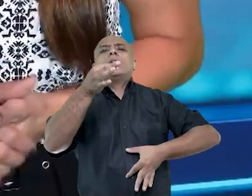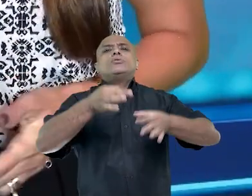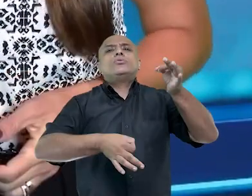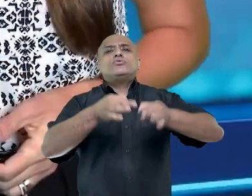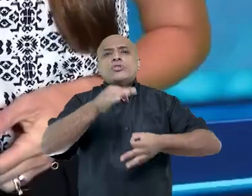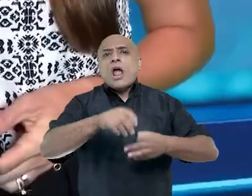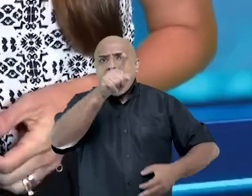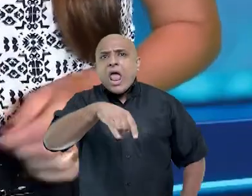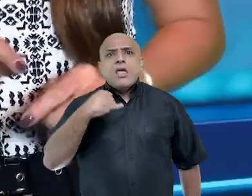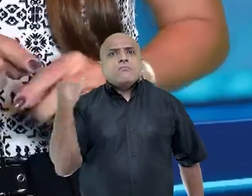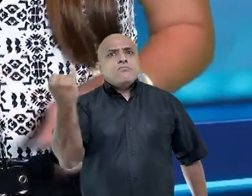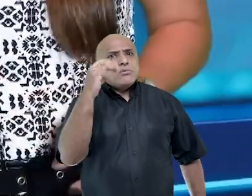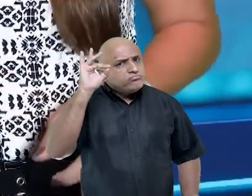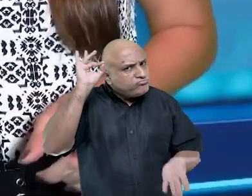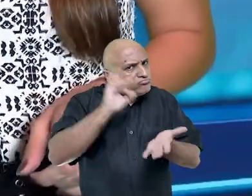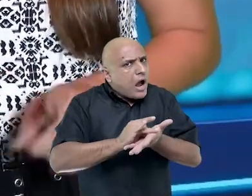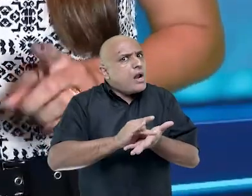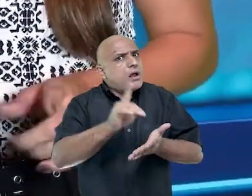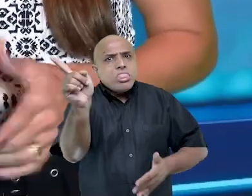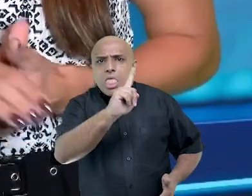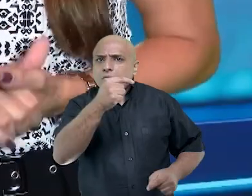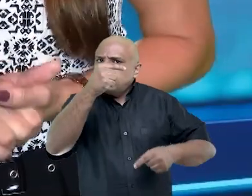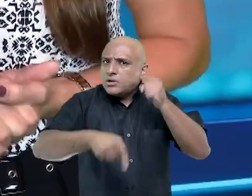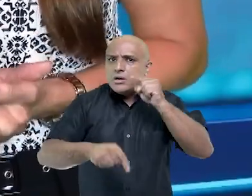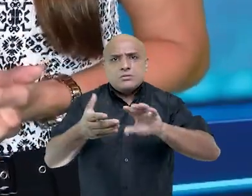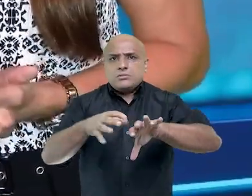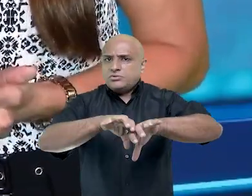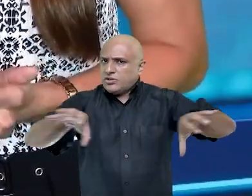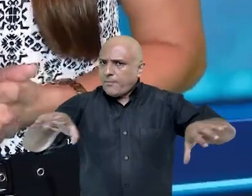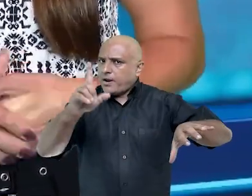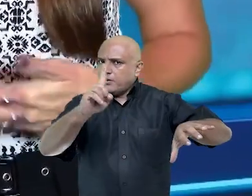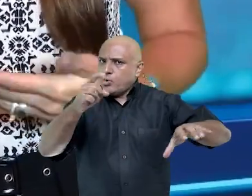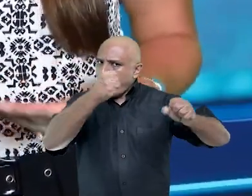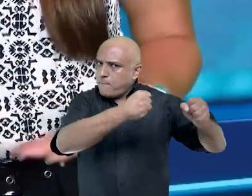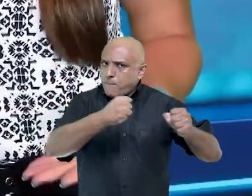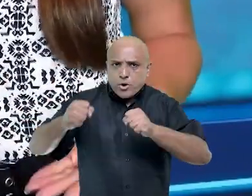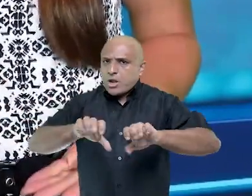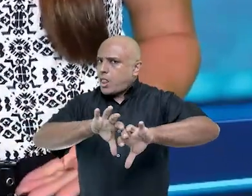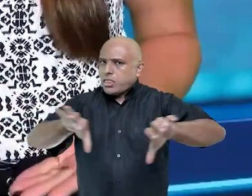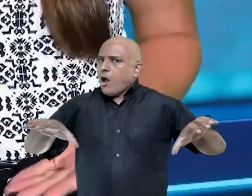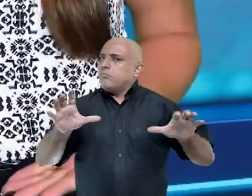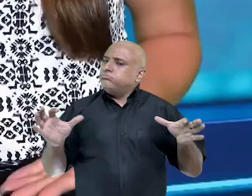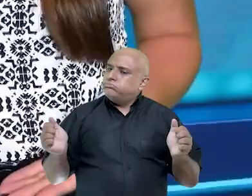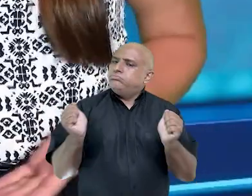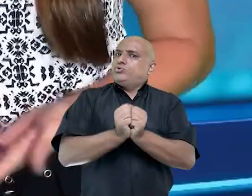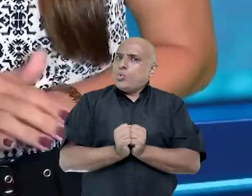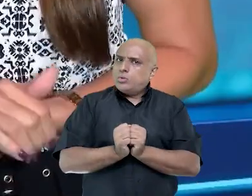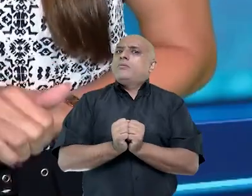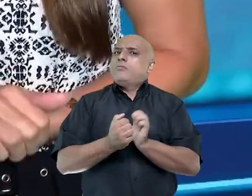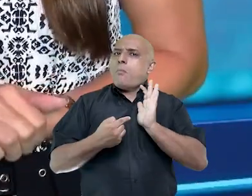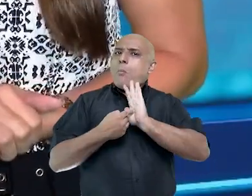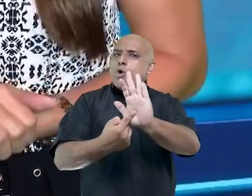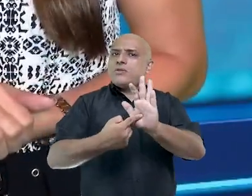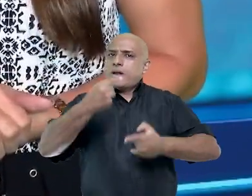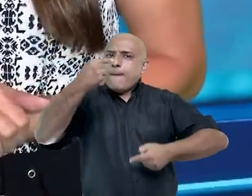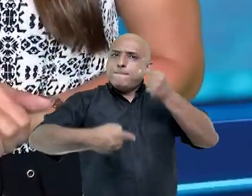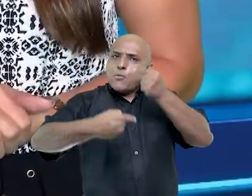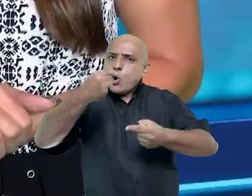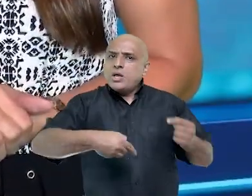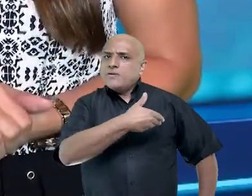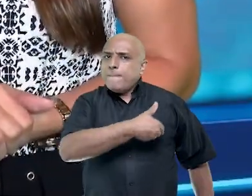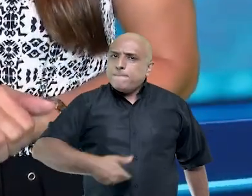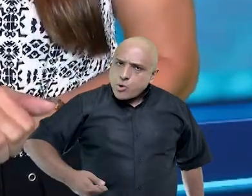judicial é válida e não viola a separação dos poderes, uma vez que ficou demonstrado que as políticas